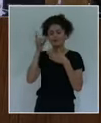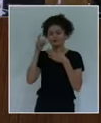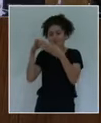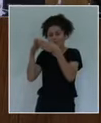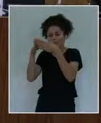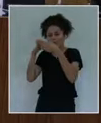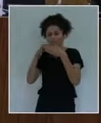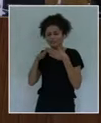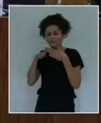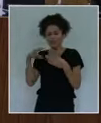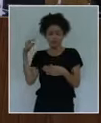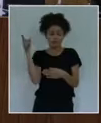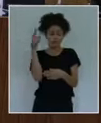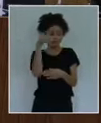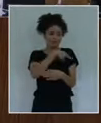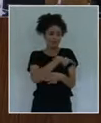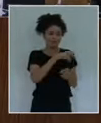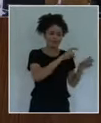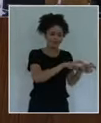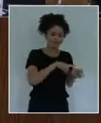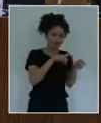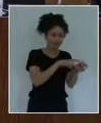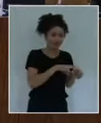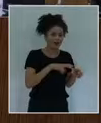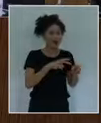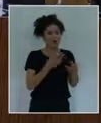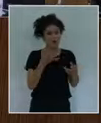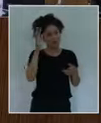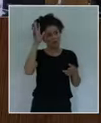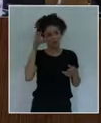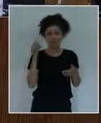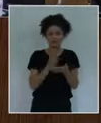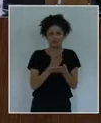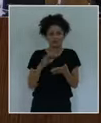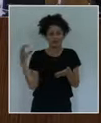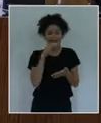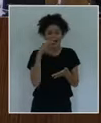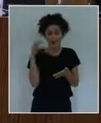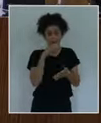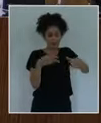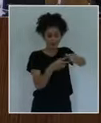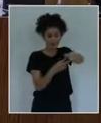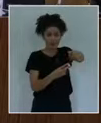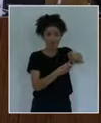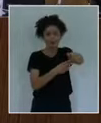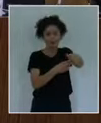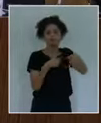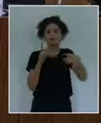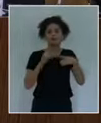nesses casos aqui, que talvez sejam mais urgentes, dessas pontes, né? Porque a zona rural precisa disso, né? Desse